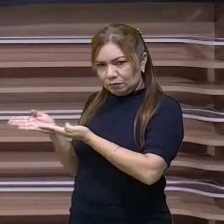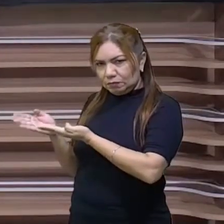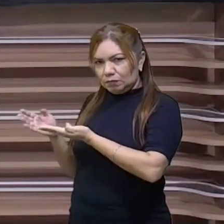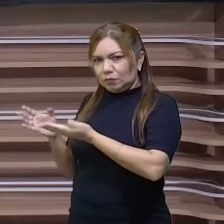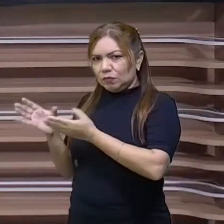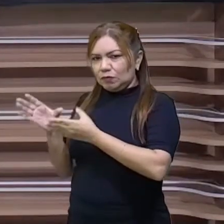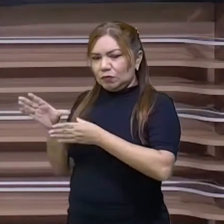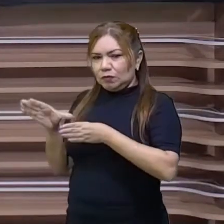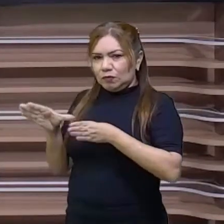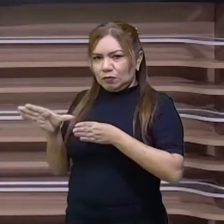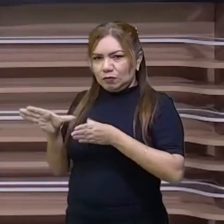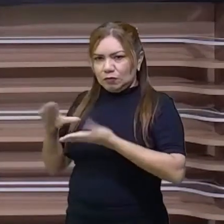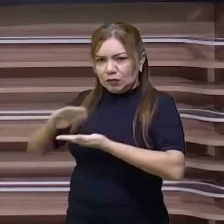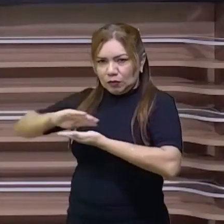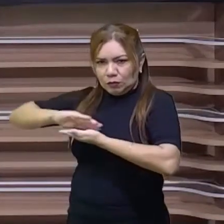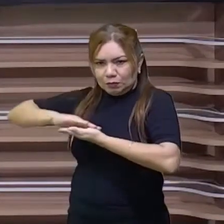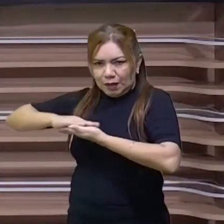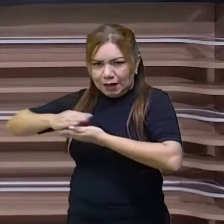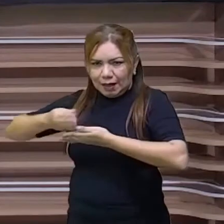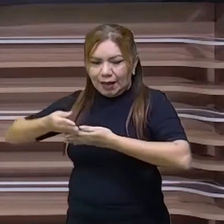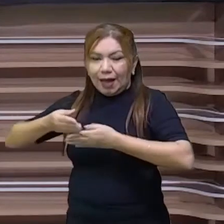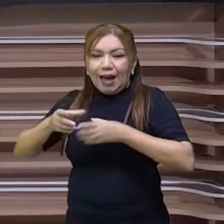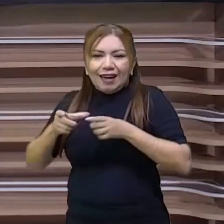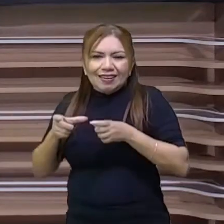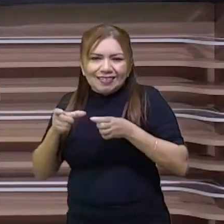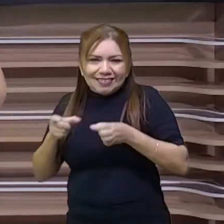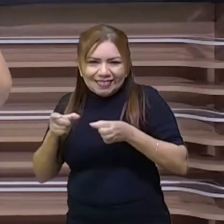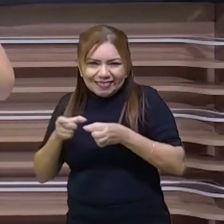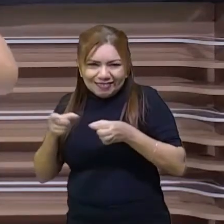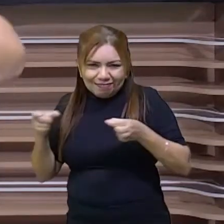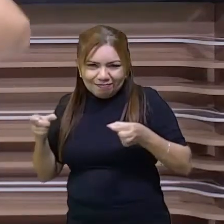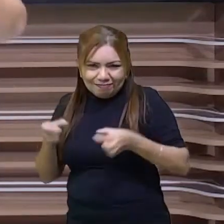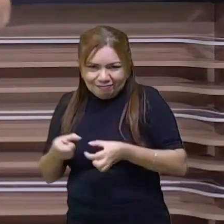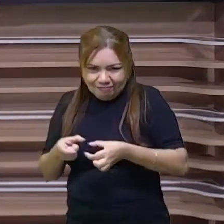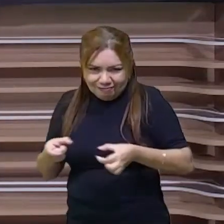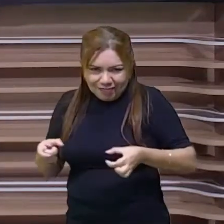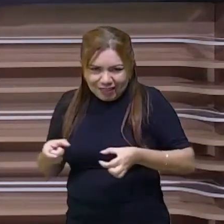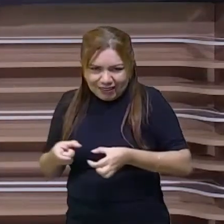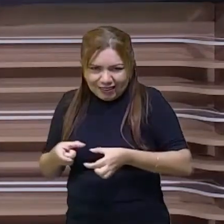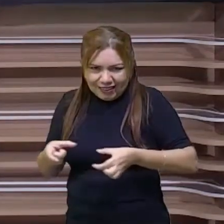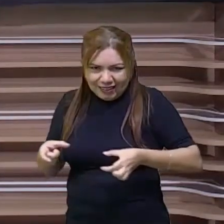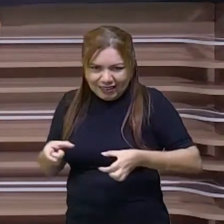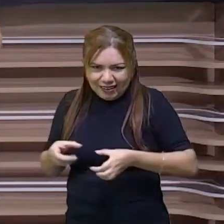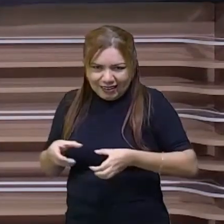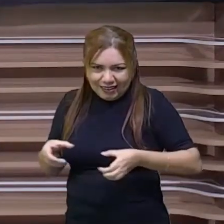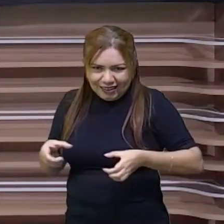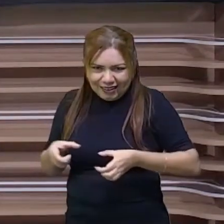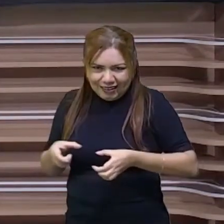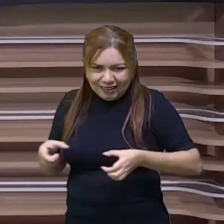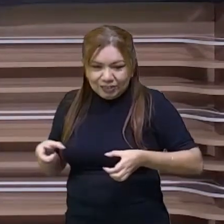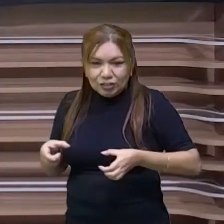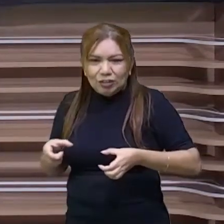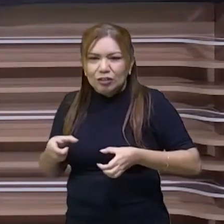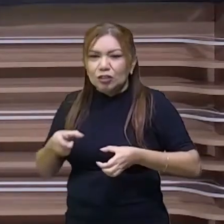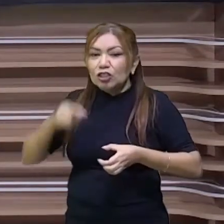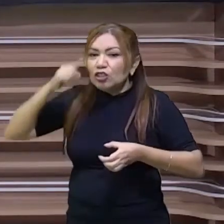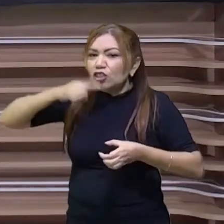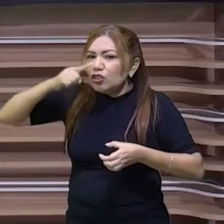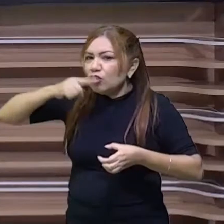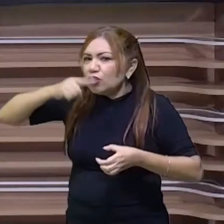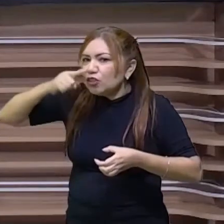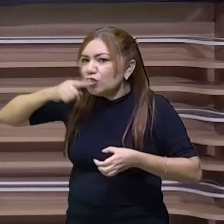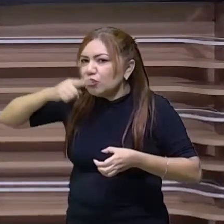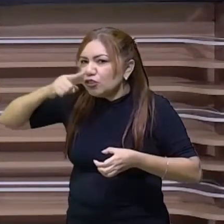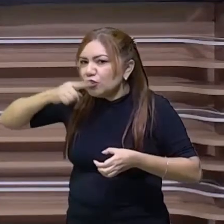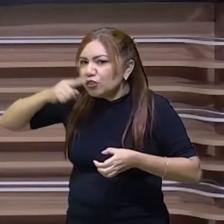da alguma caixa eu peguei uma caixa de creme dental não vou mostrar a marca aqui porque para não fazer comercial mas tá aqui Hotel eu fiz o